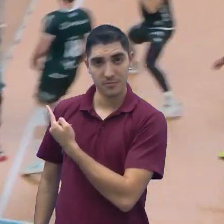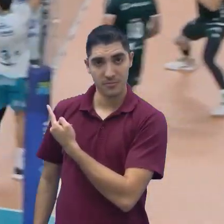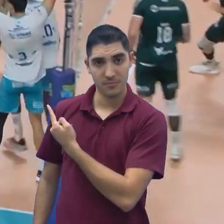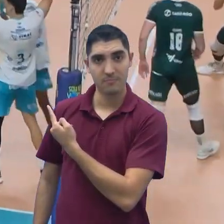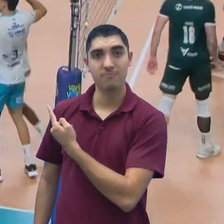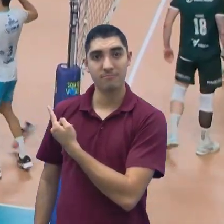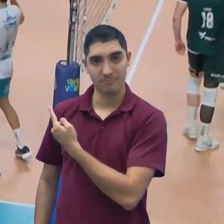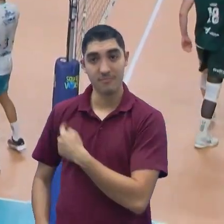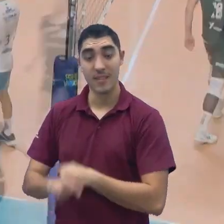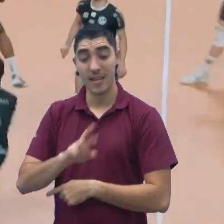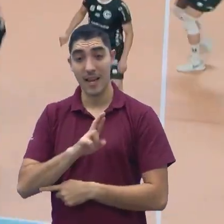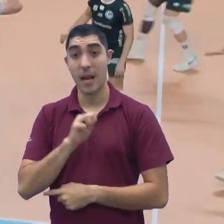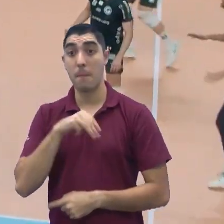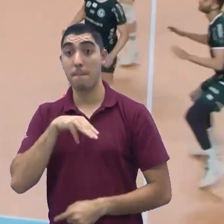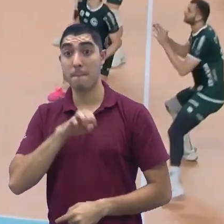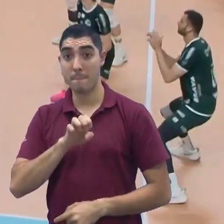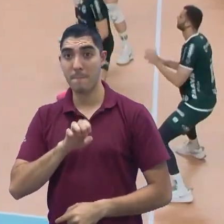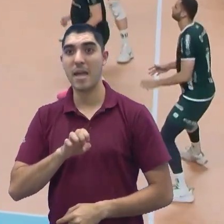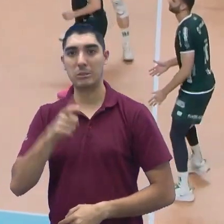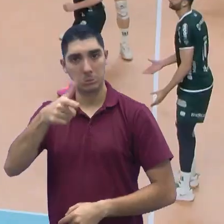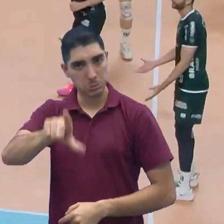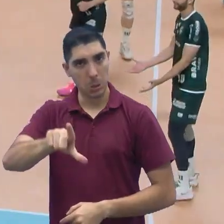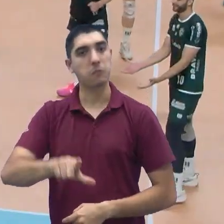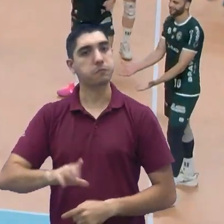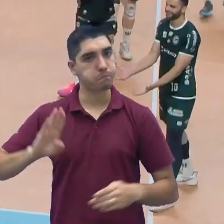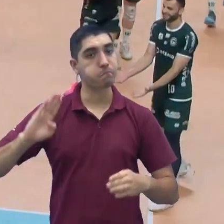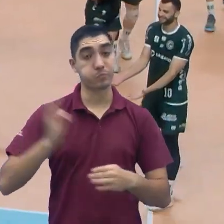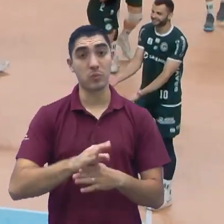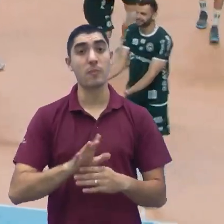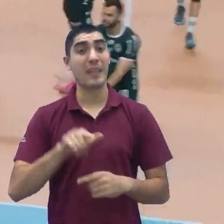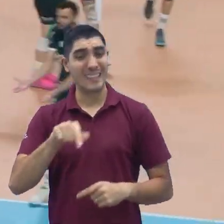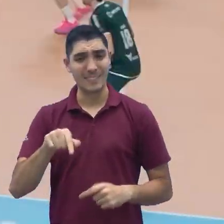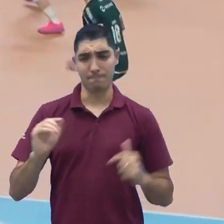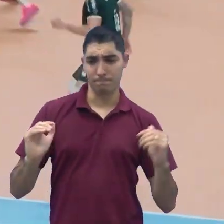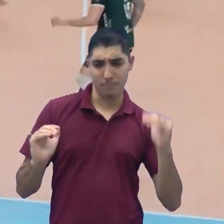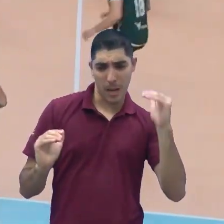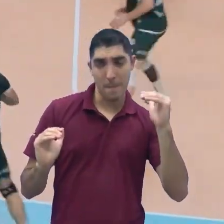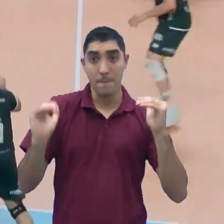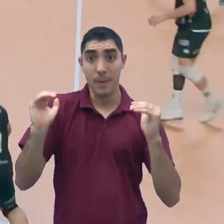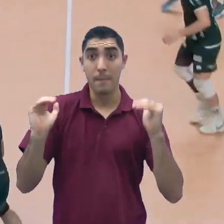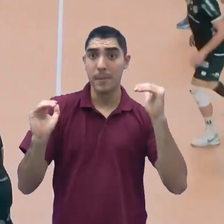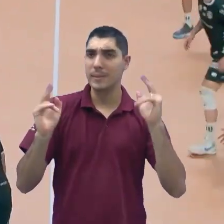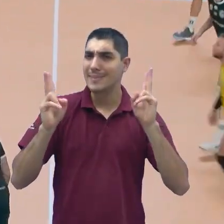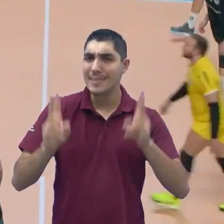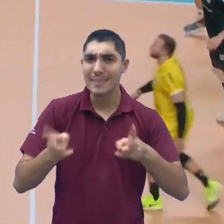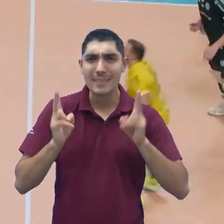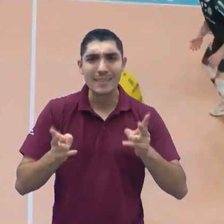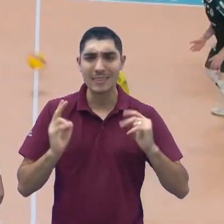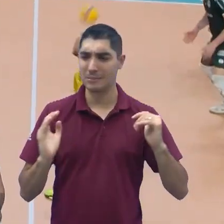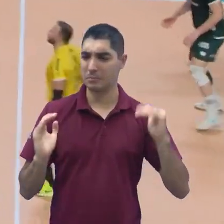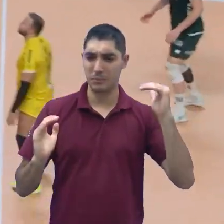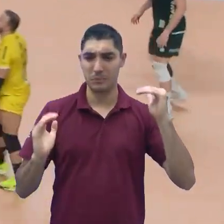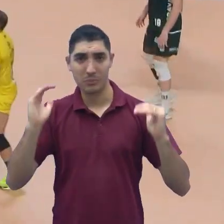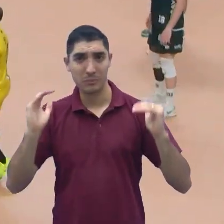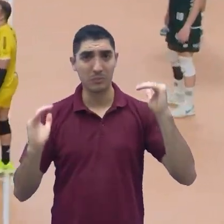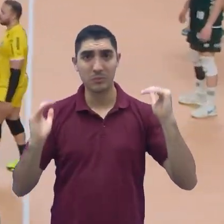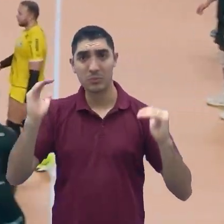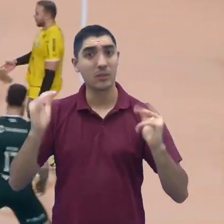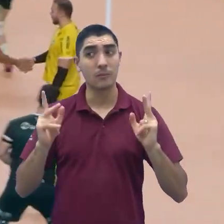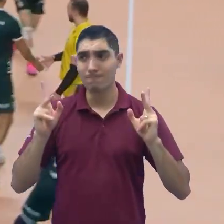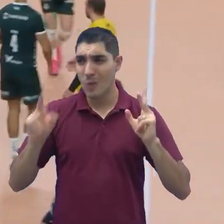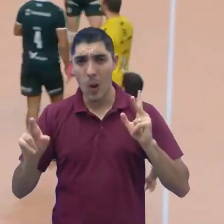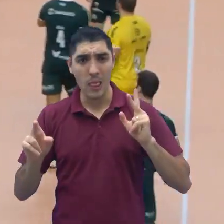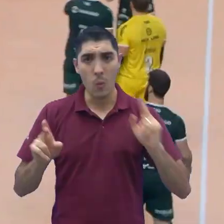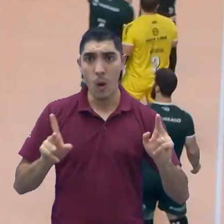no ataque. A liderança no placar alternava frequentemente durante o período. Era ponto lá e ponto cá.